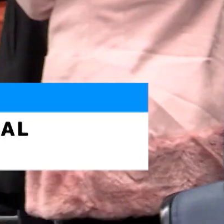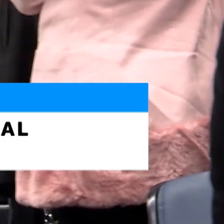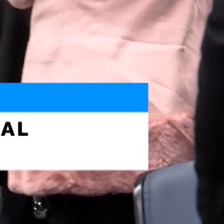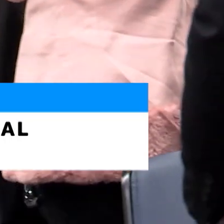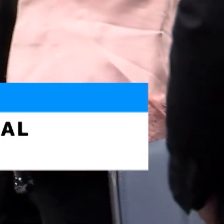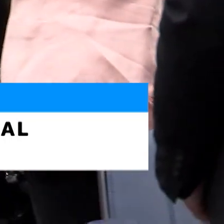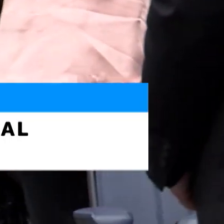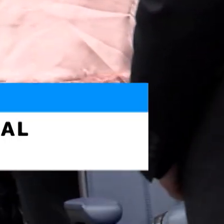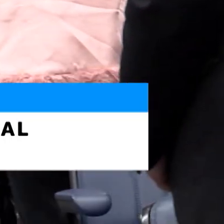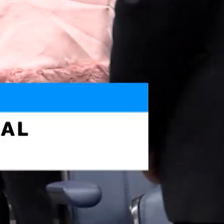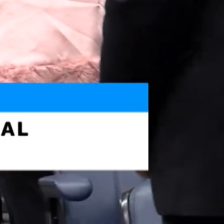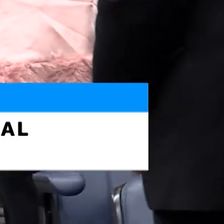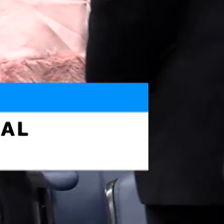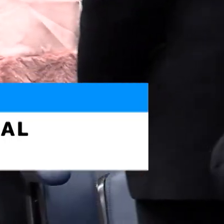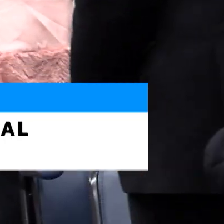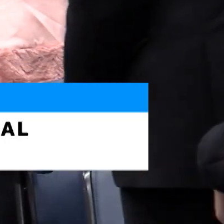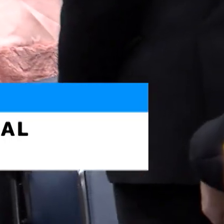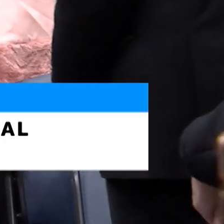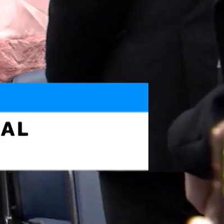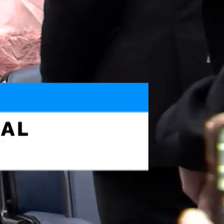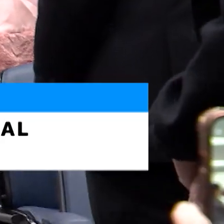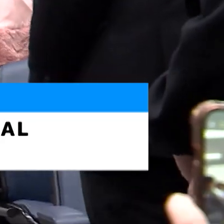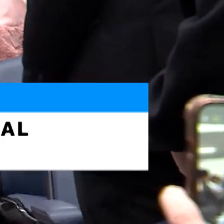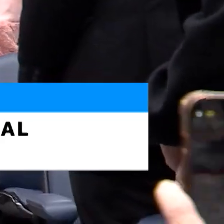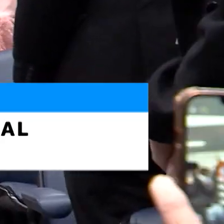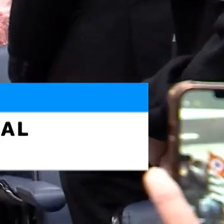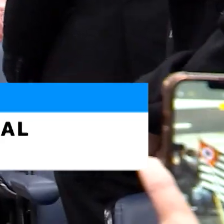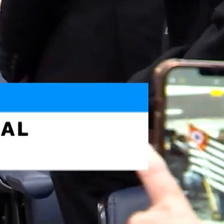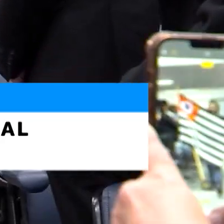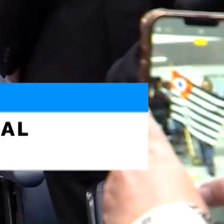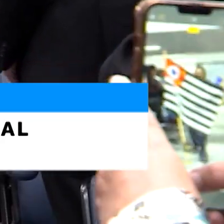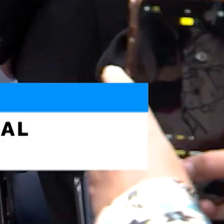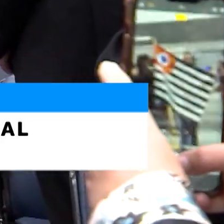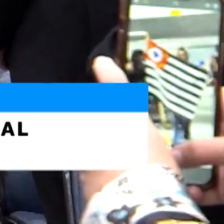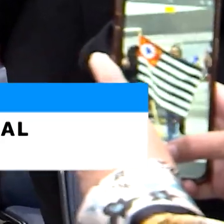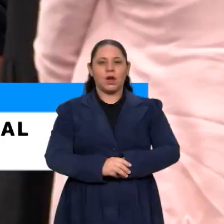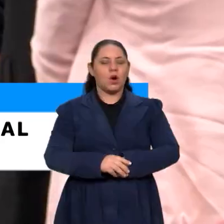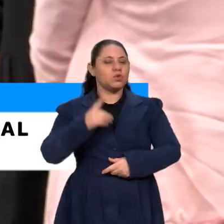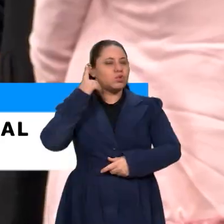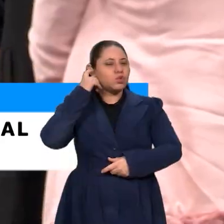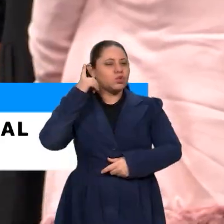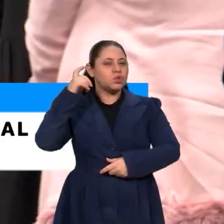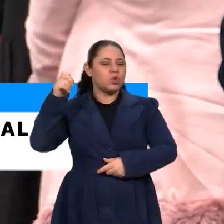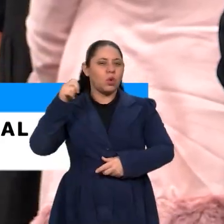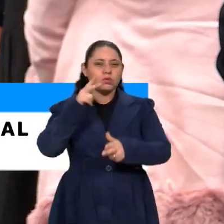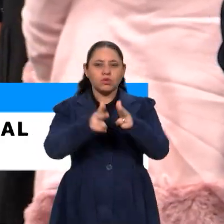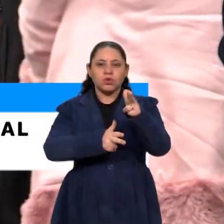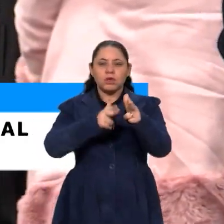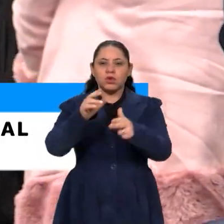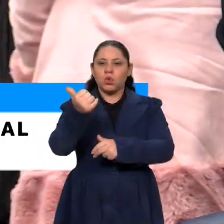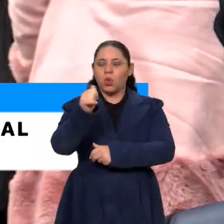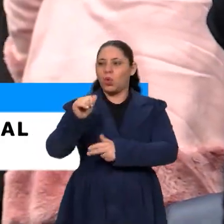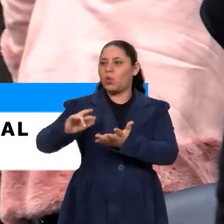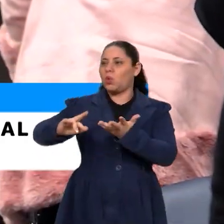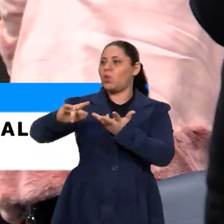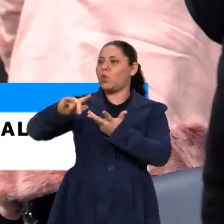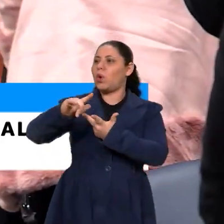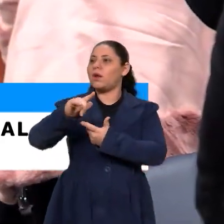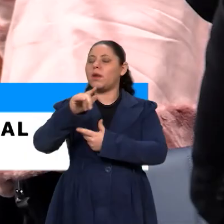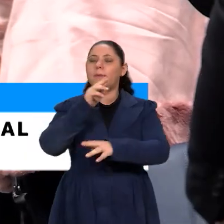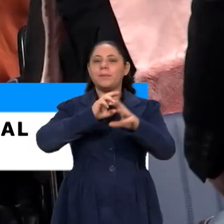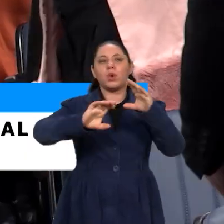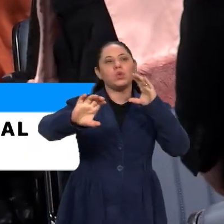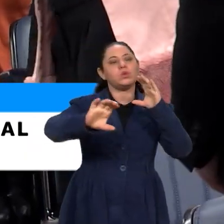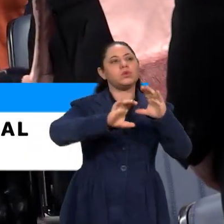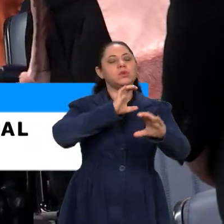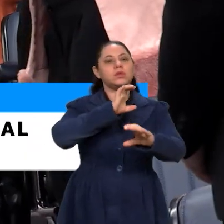ABEL. Ao som de Trem das Onze e outras